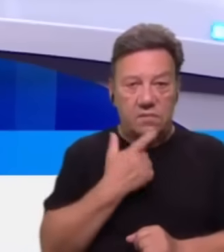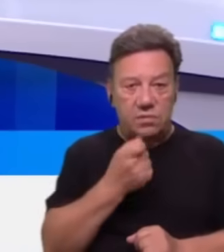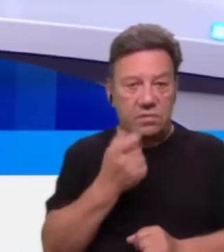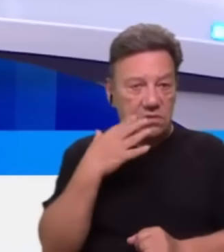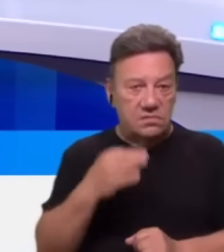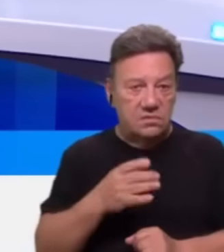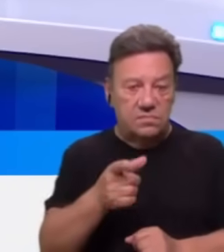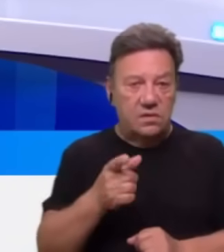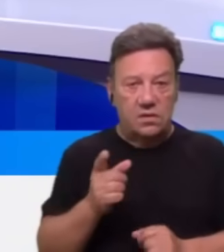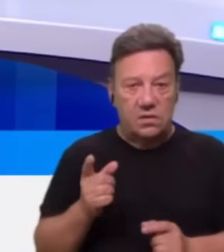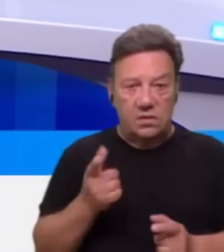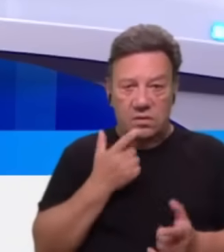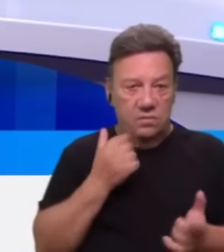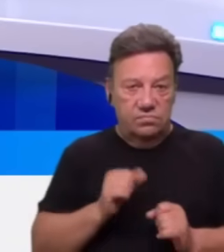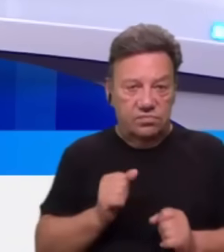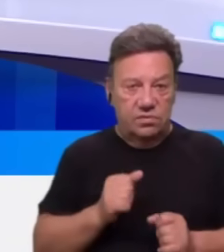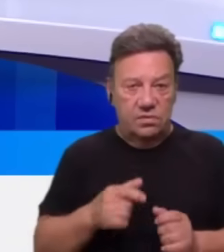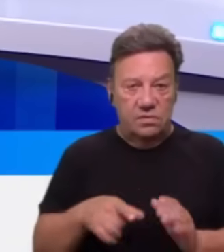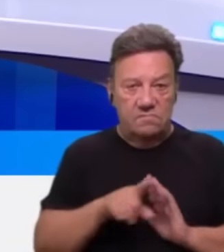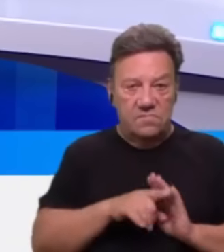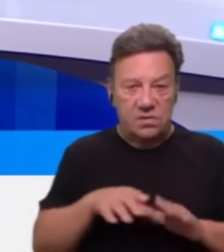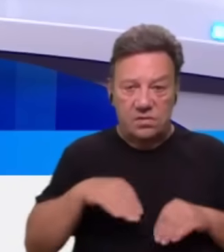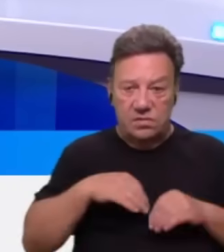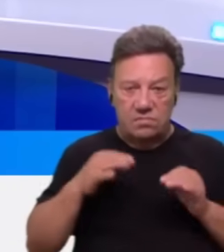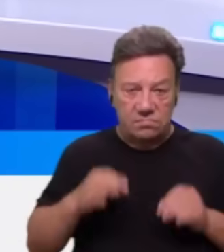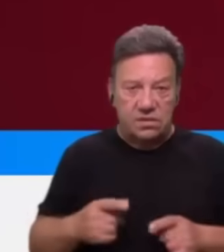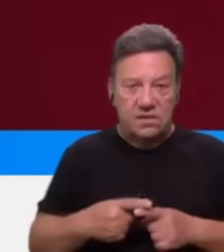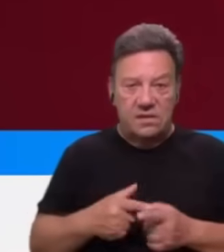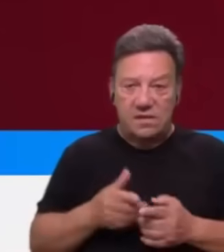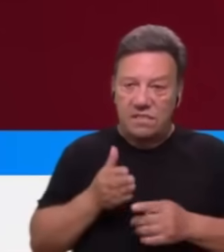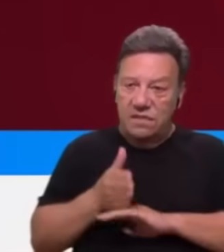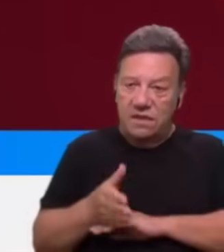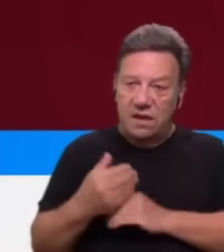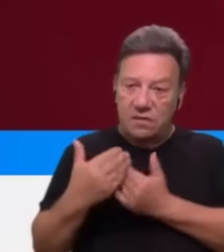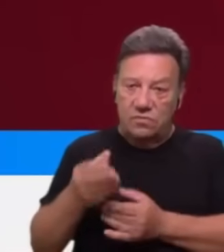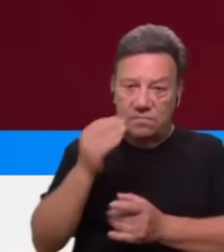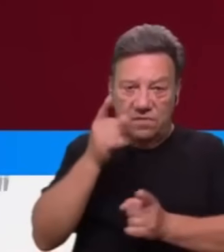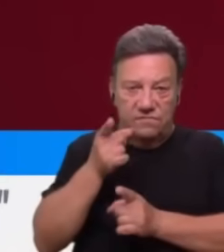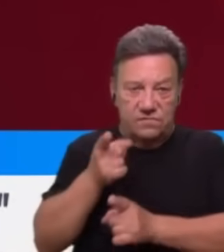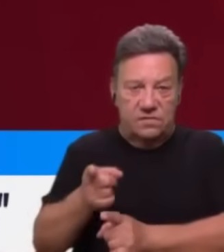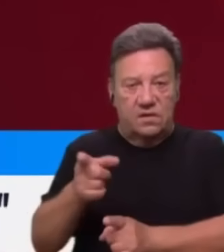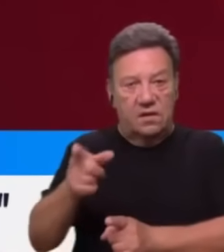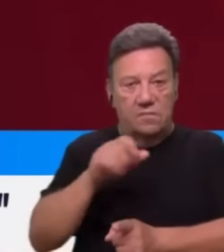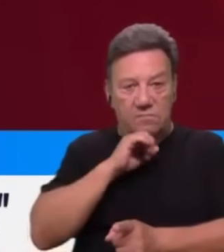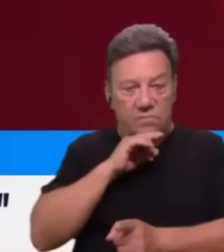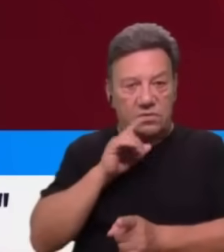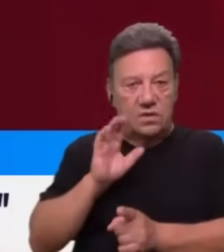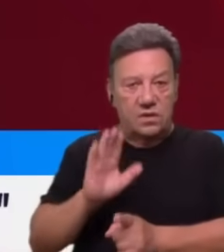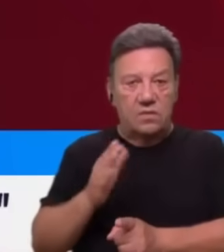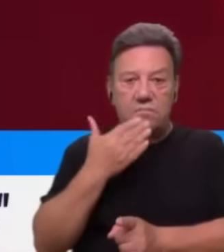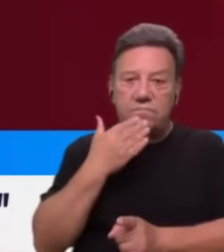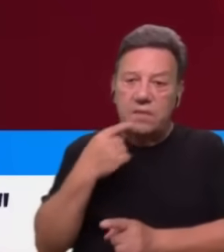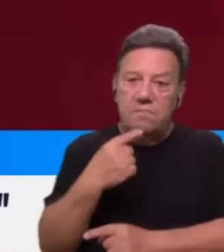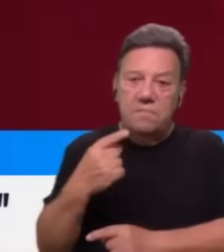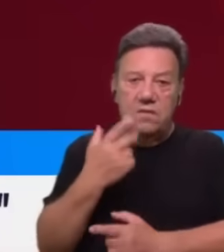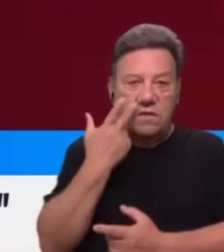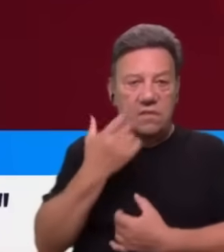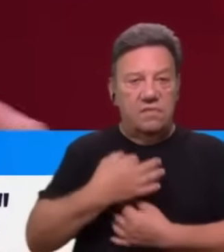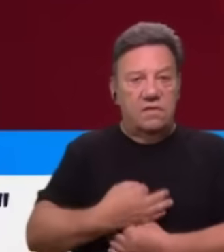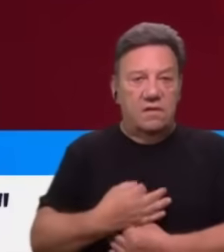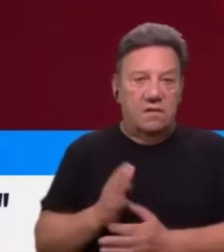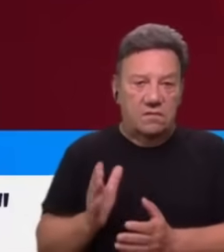é muito simples não é possível tomar medidas concretas incentivos diretos a esses professores para que eles possam ter um mínimo de dignidade